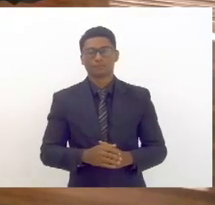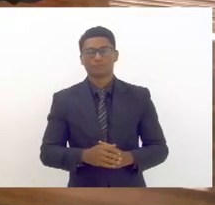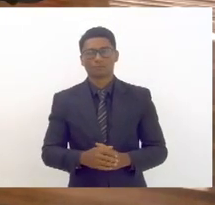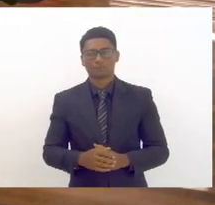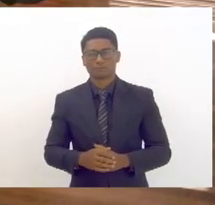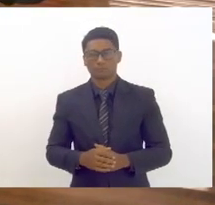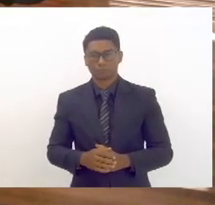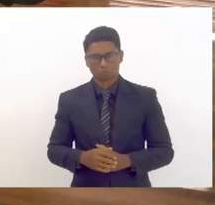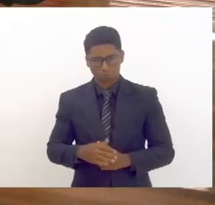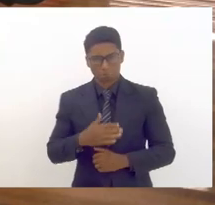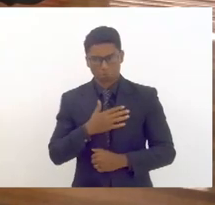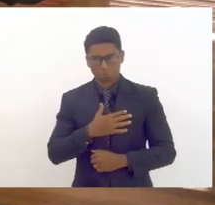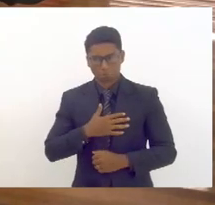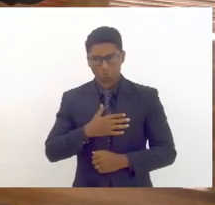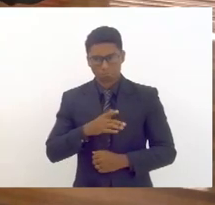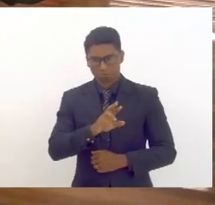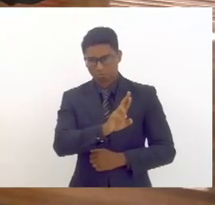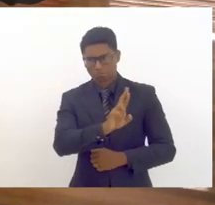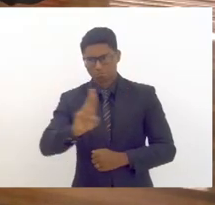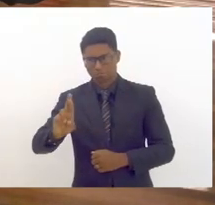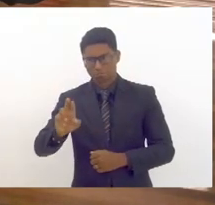Está satisfeito com a resposta?